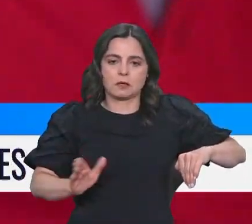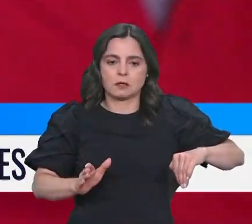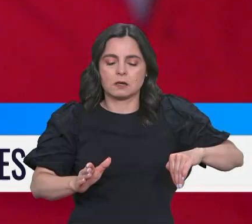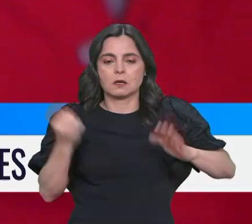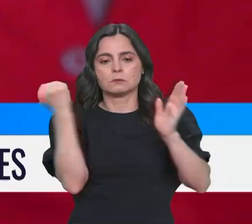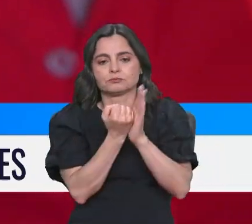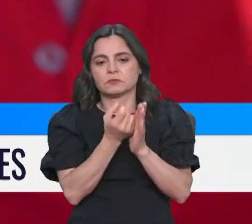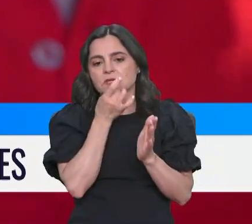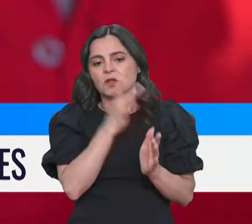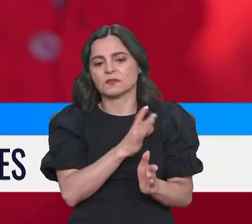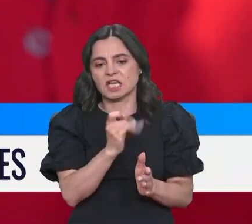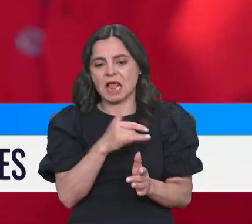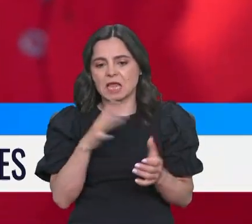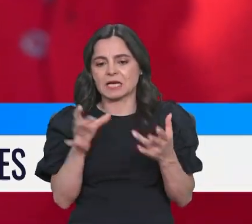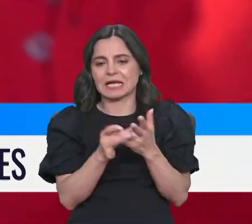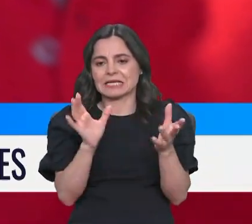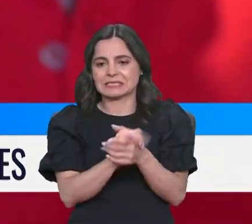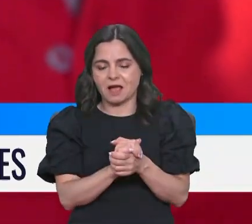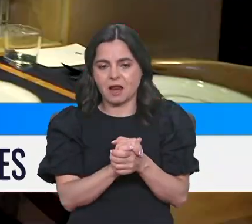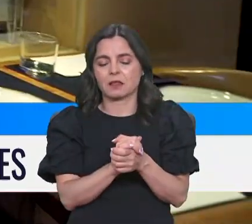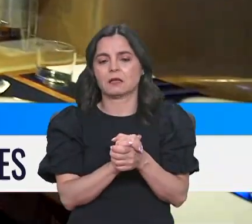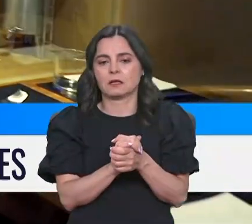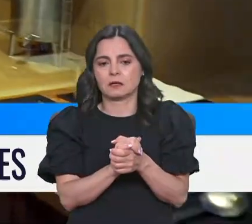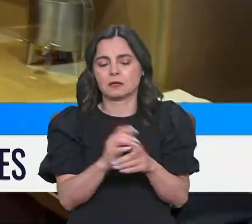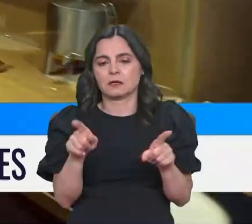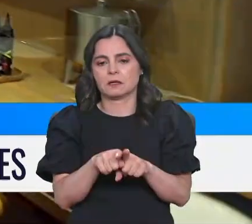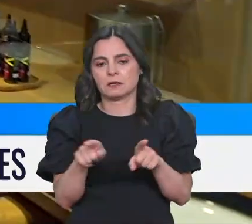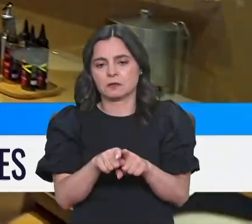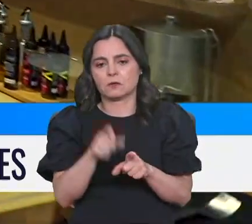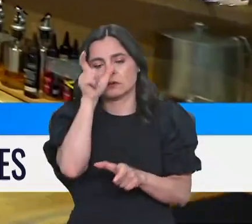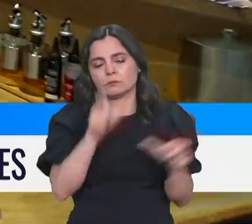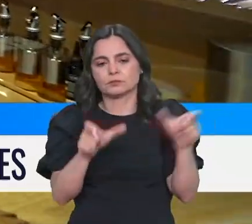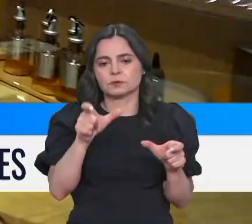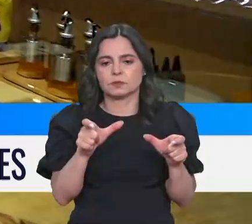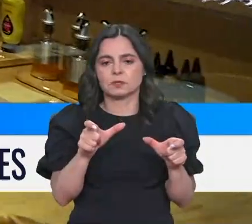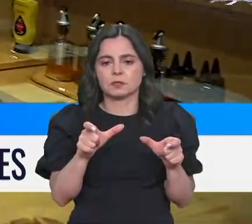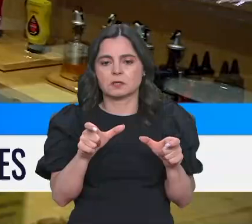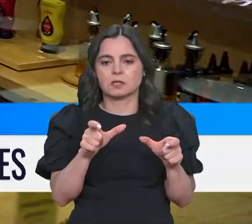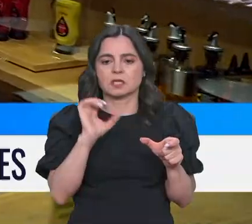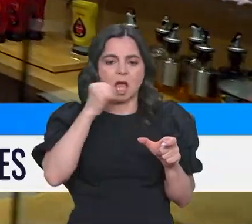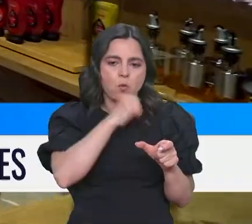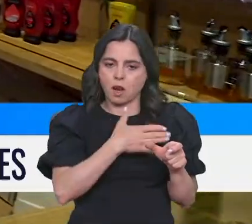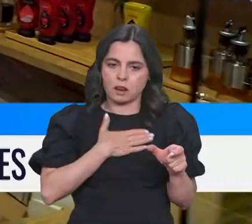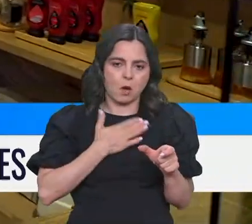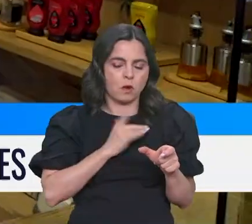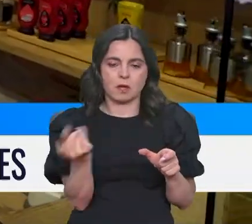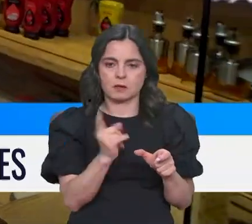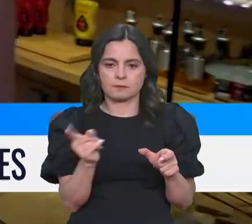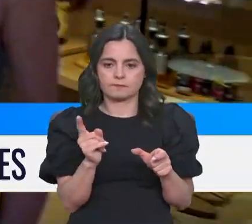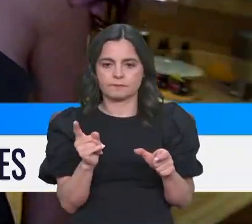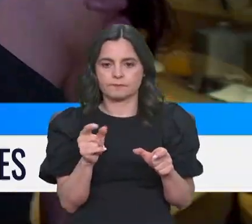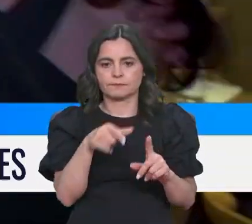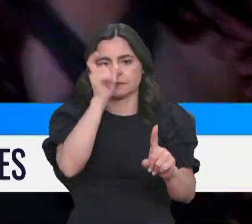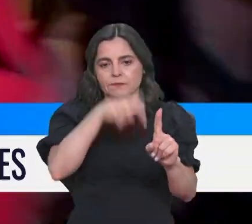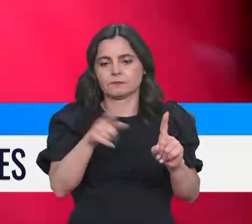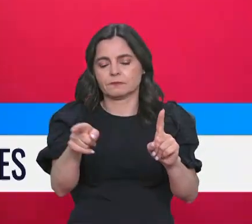não querem deixar a Ellen casar como residente ou como cidadã da República da China, Taiwan. E para a Ellen,